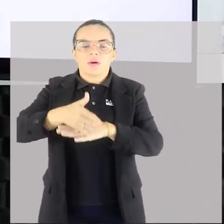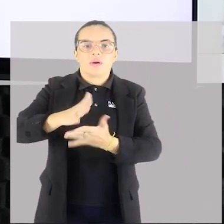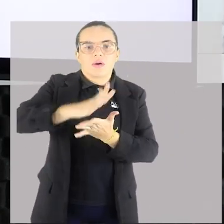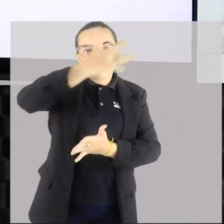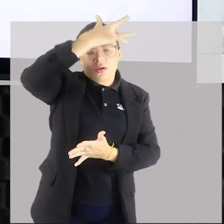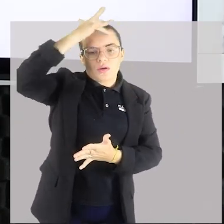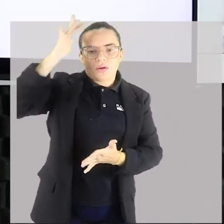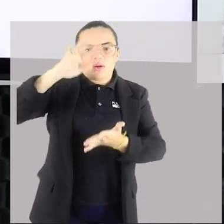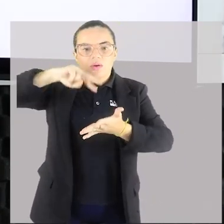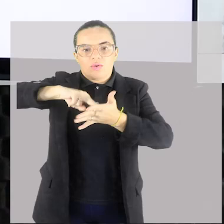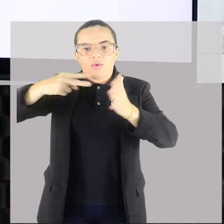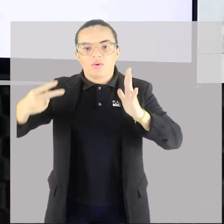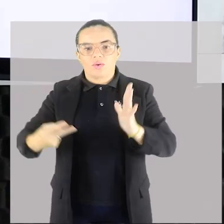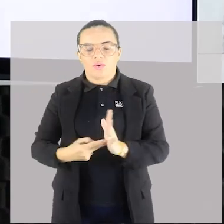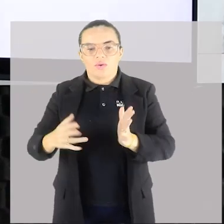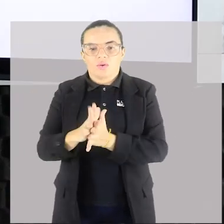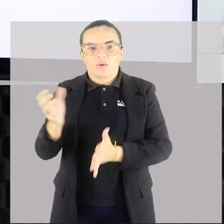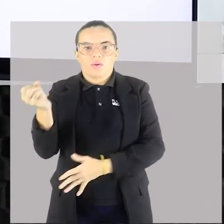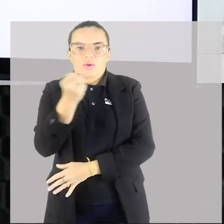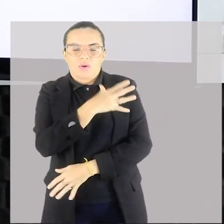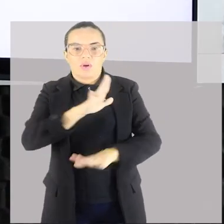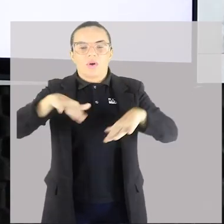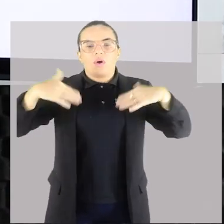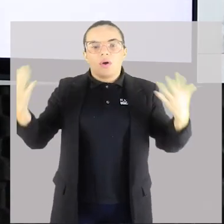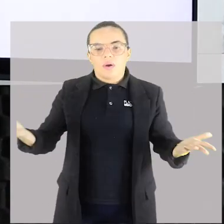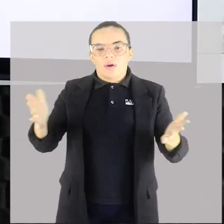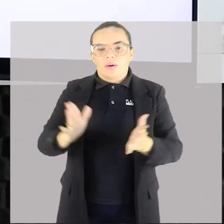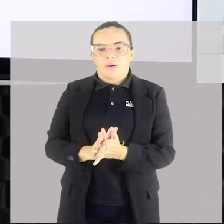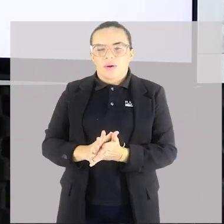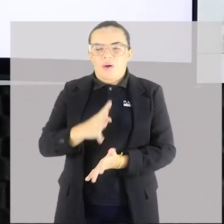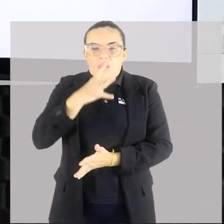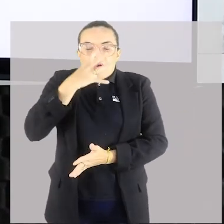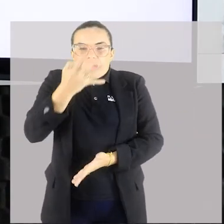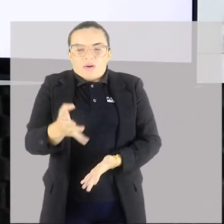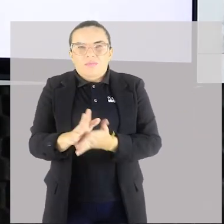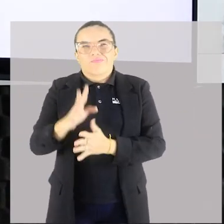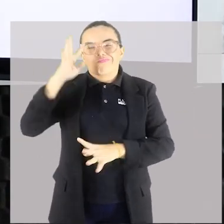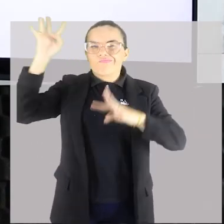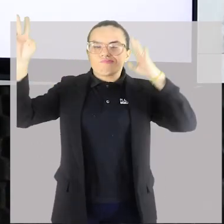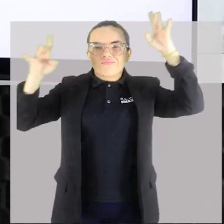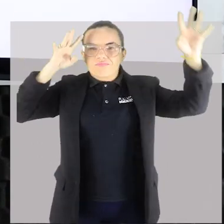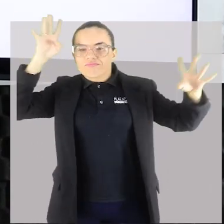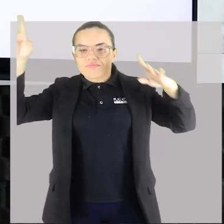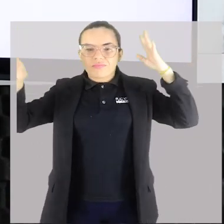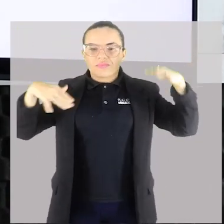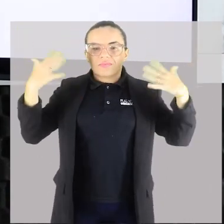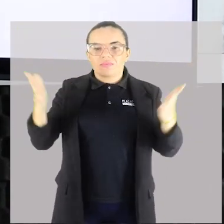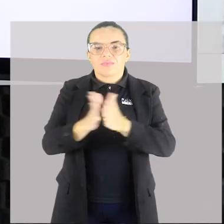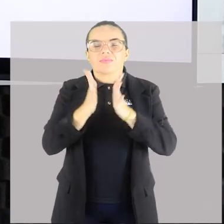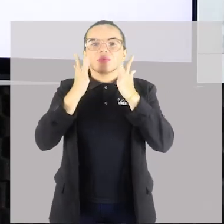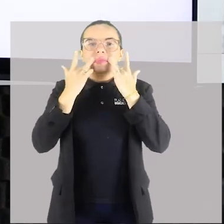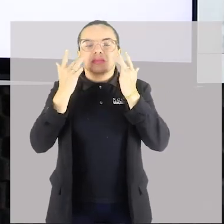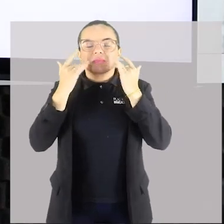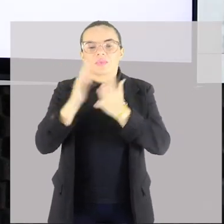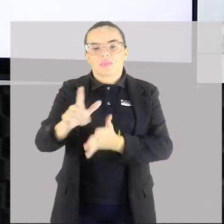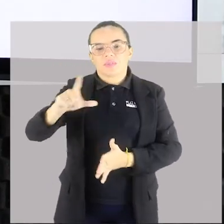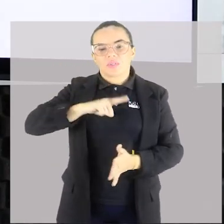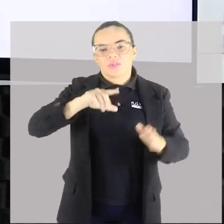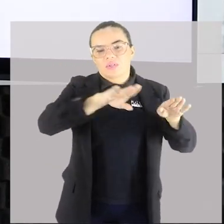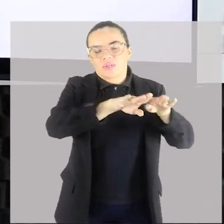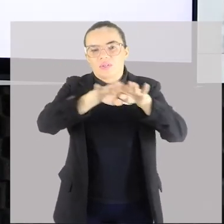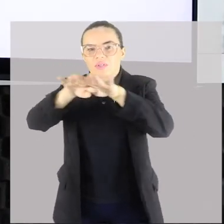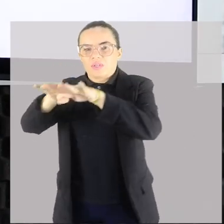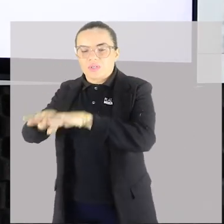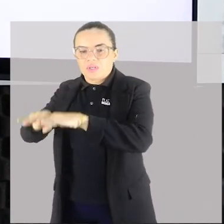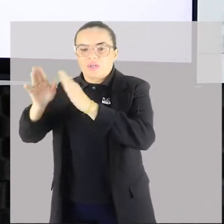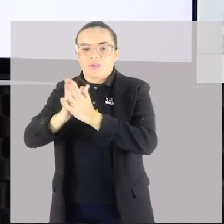sentido para esse pneu? Bom, parece meio absurdo quando você imagina, né, que a arte ela tem que ter um padrão, uma